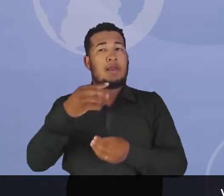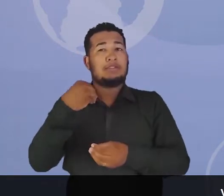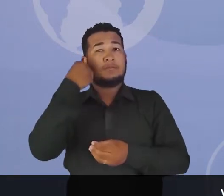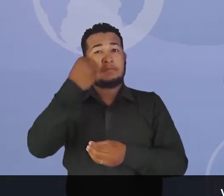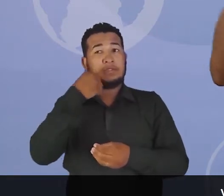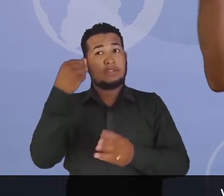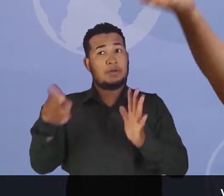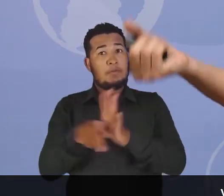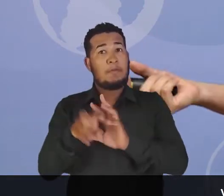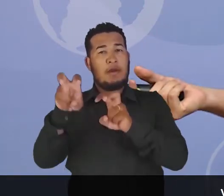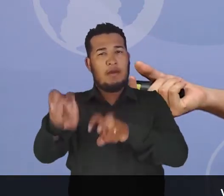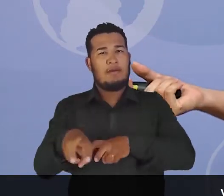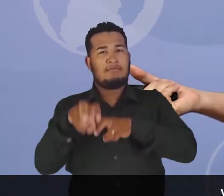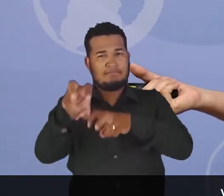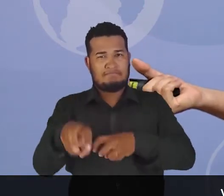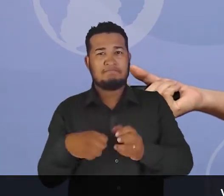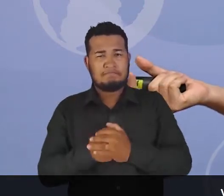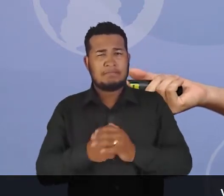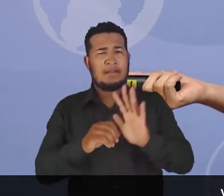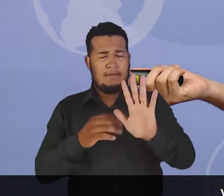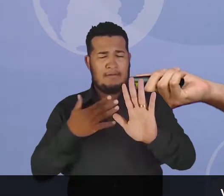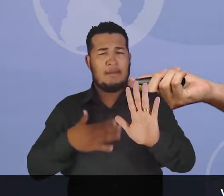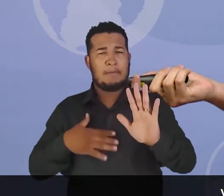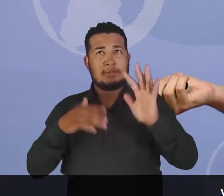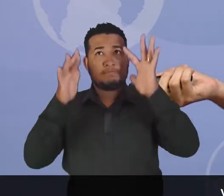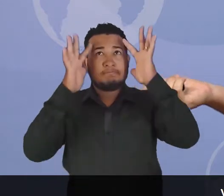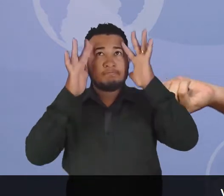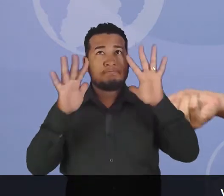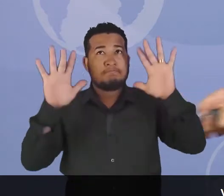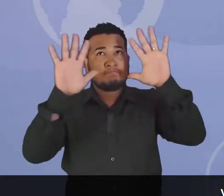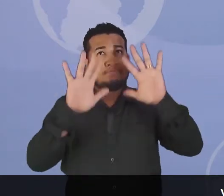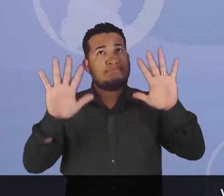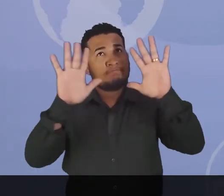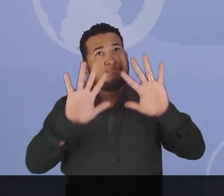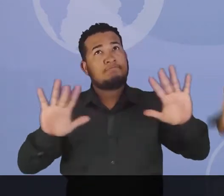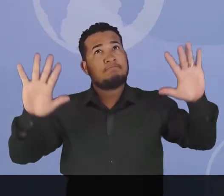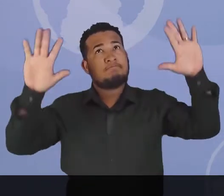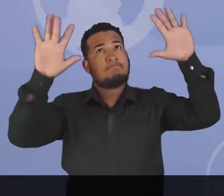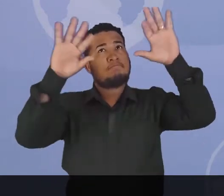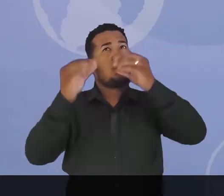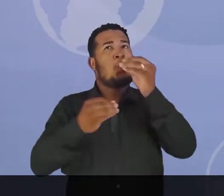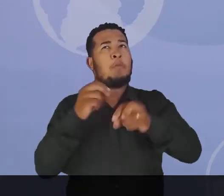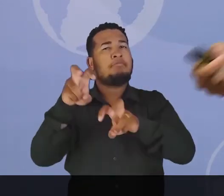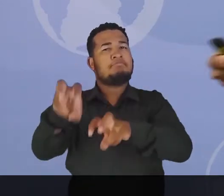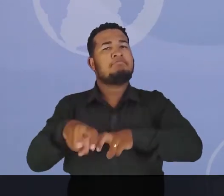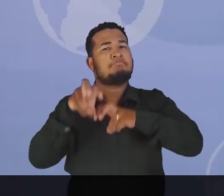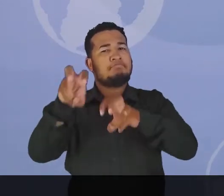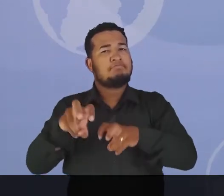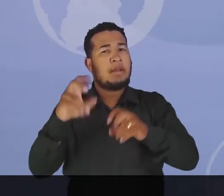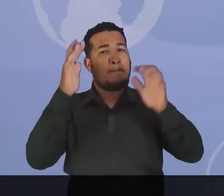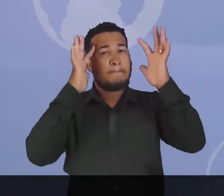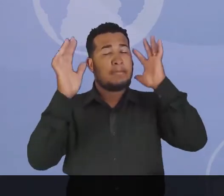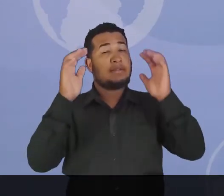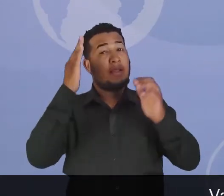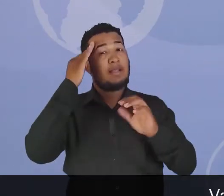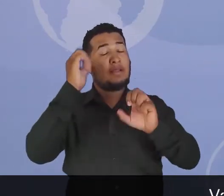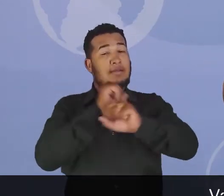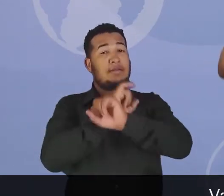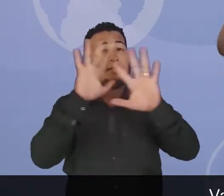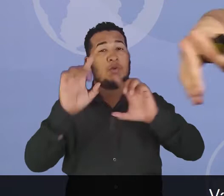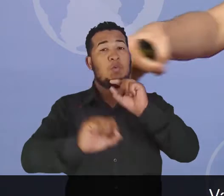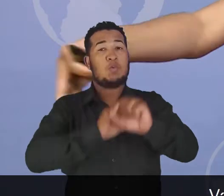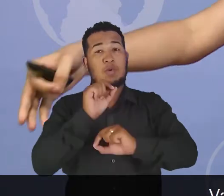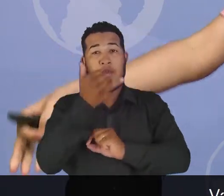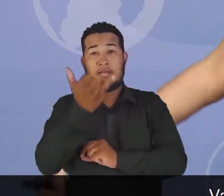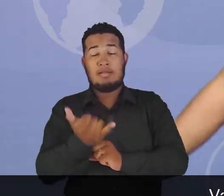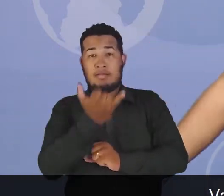Vamos construir uma pequena imagem aqui agrícola para a gente pensar o que é a tragédia dos comuns. Vamos supor